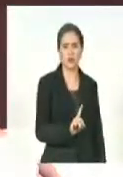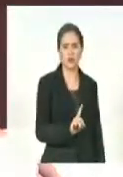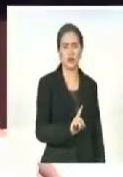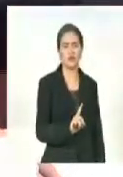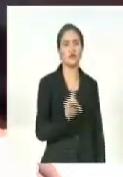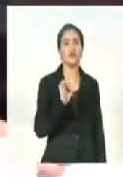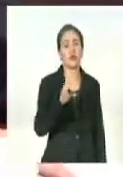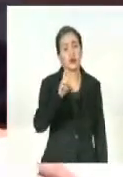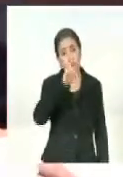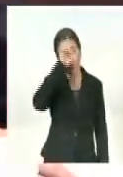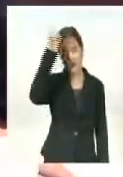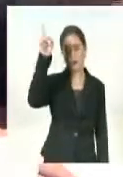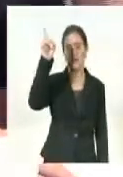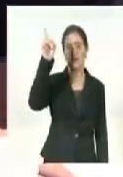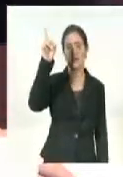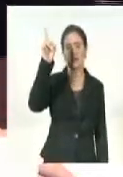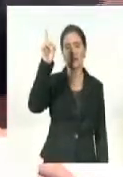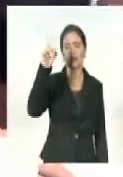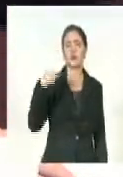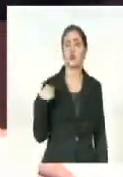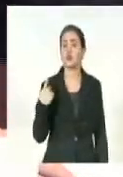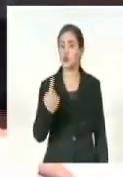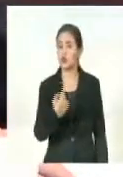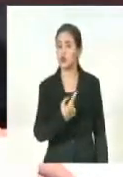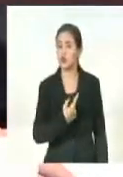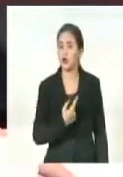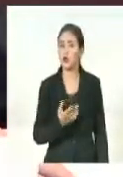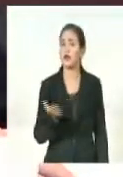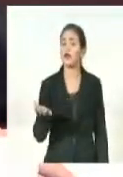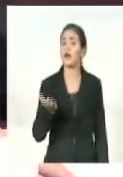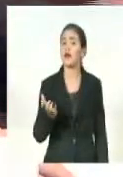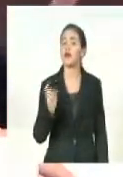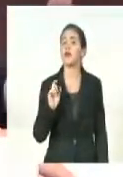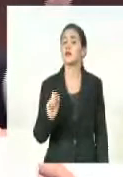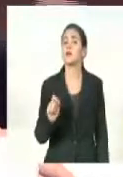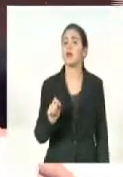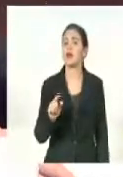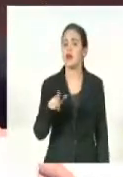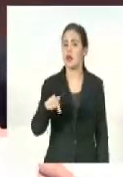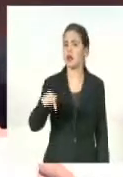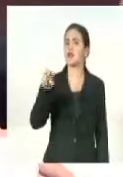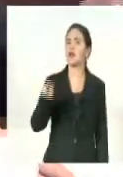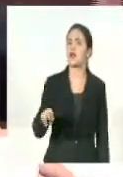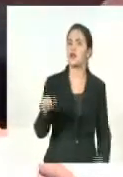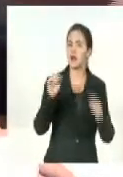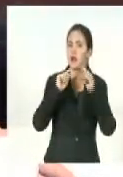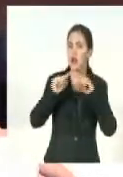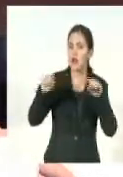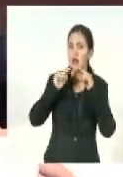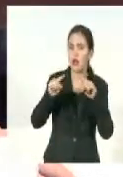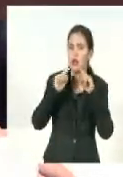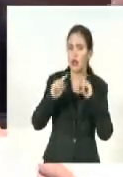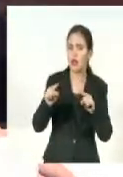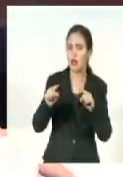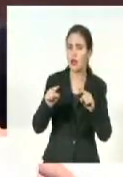quem denunciou, que foi uma autoridade parlamentar, cite nome de quem está recebendo